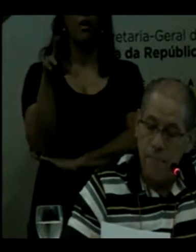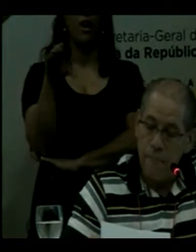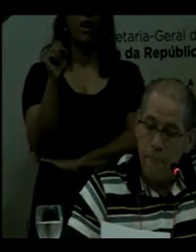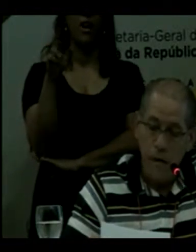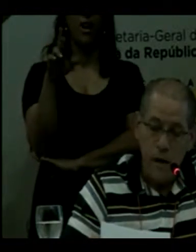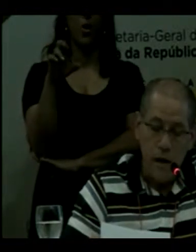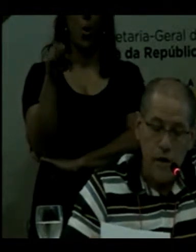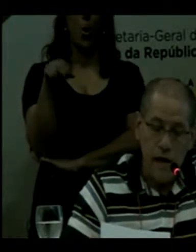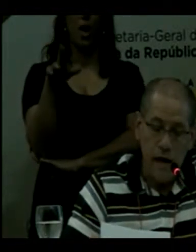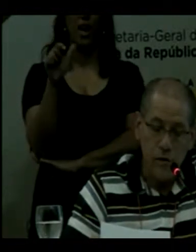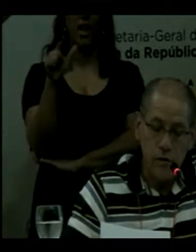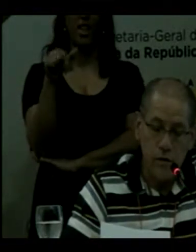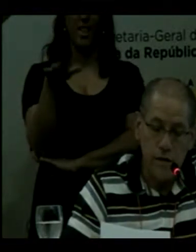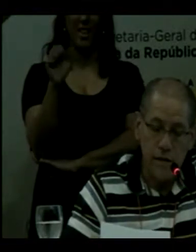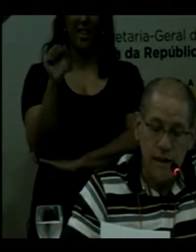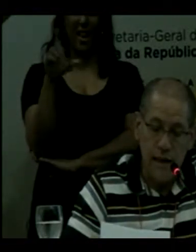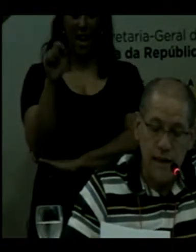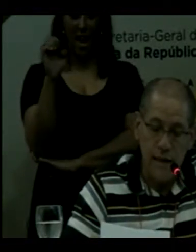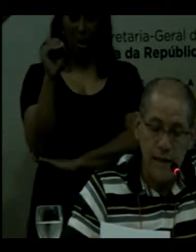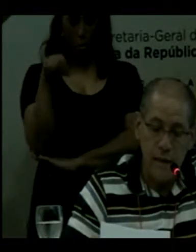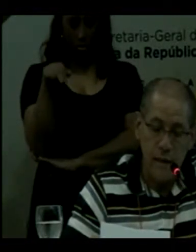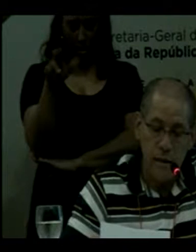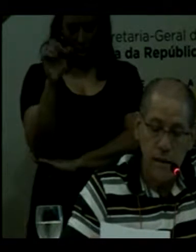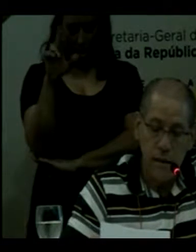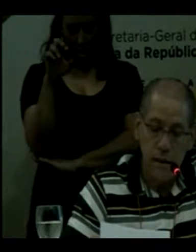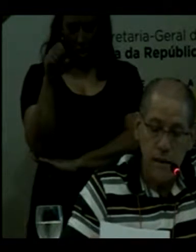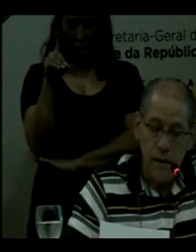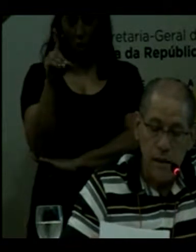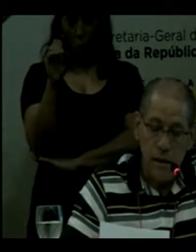Caroline, Leonardo Sangali